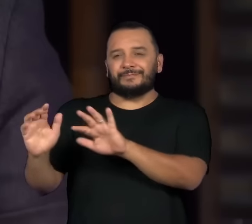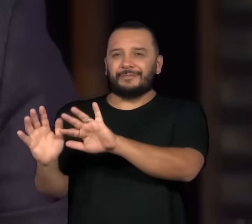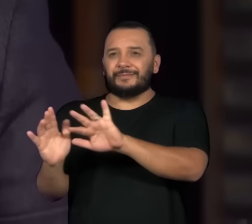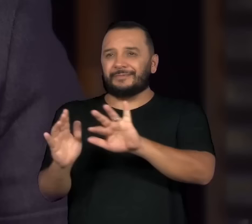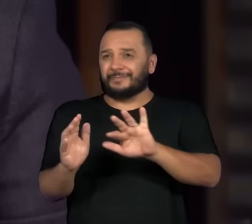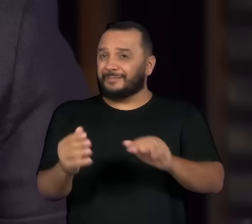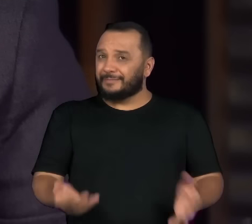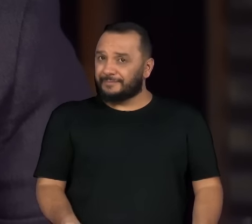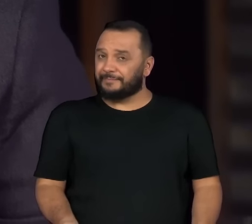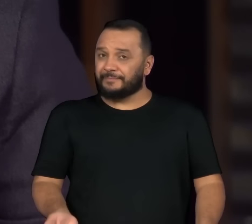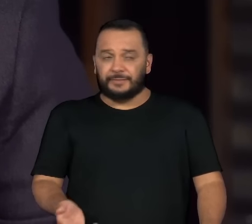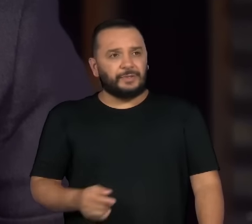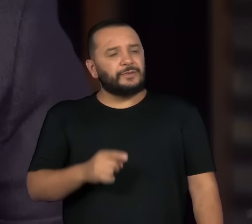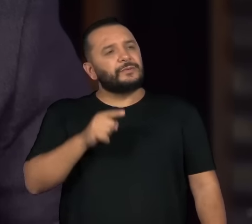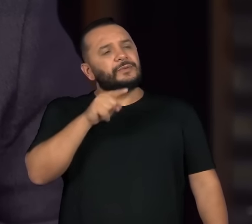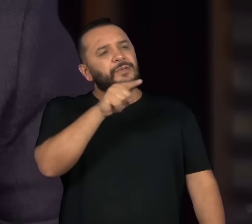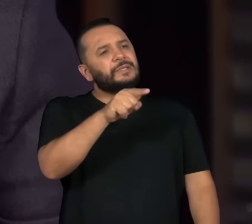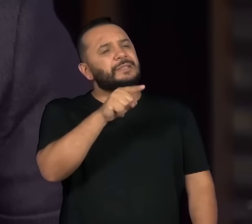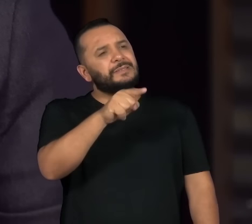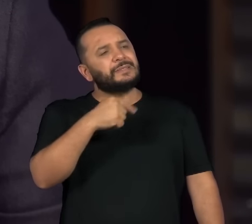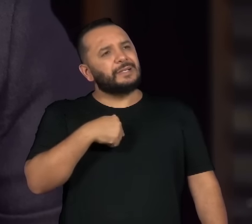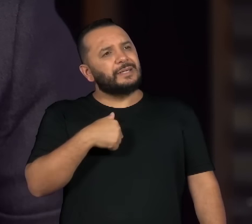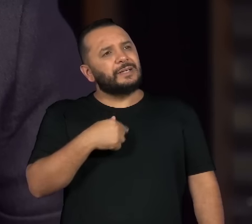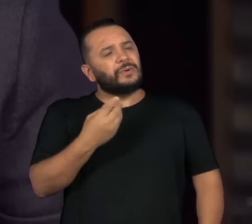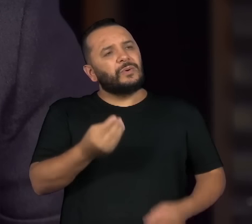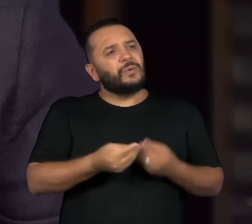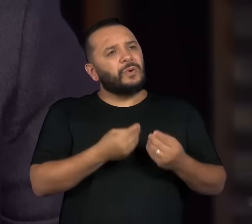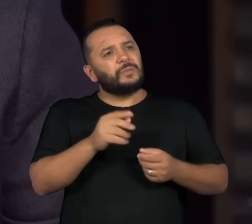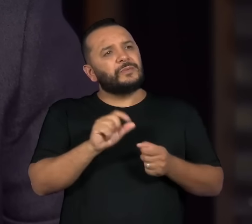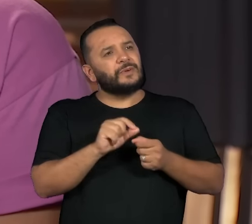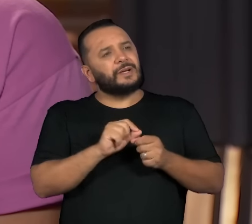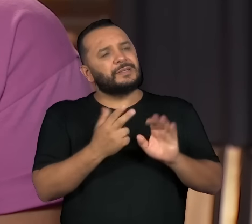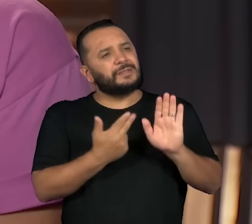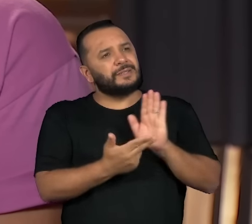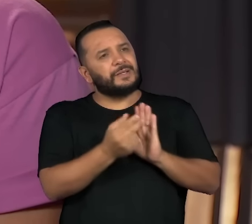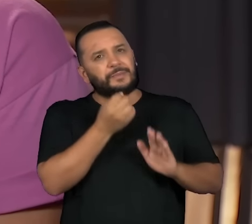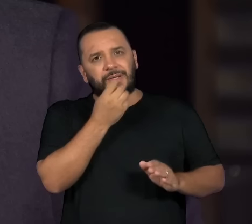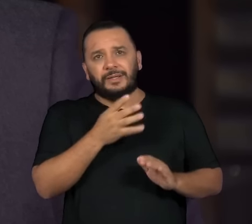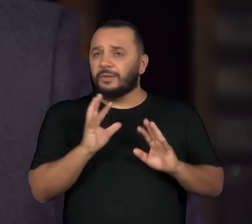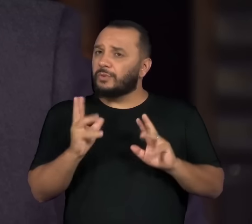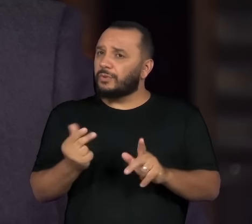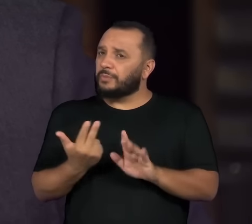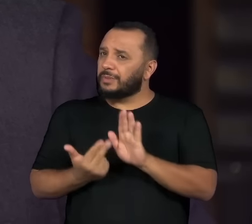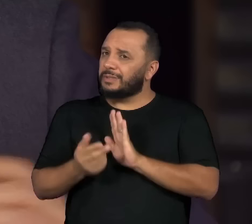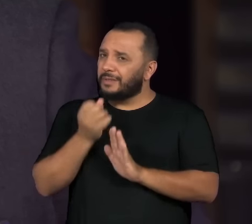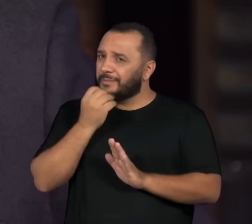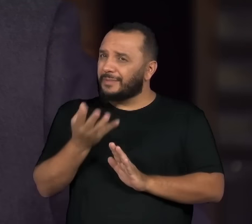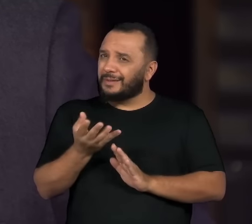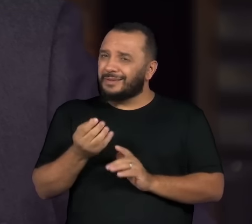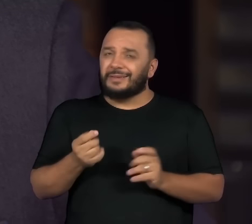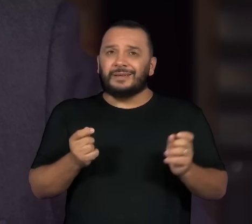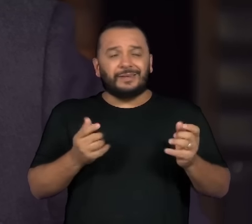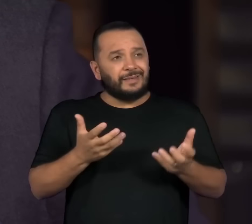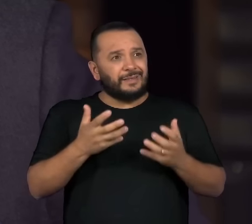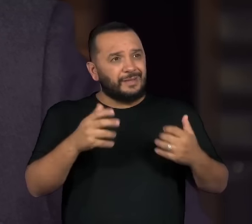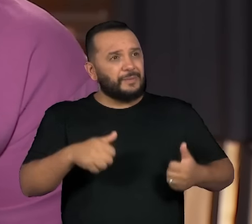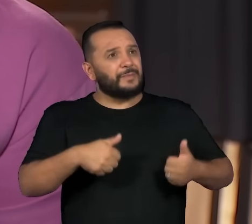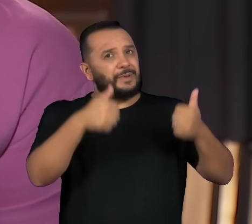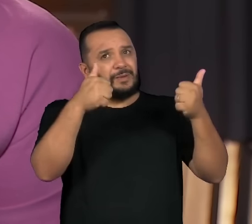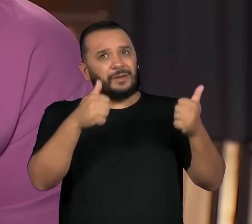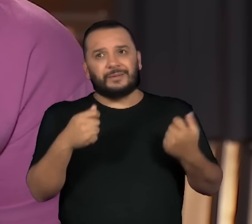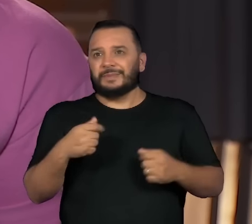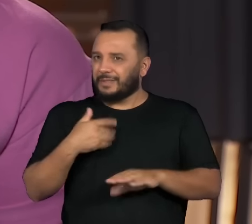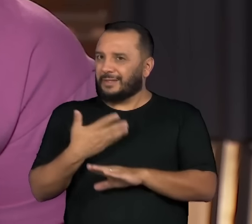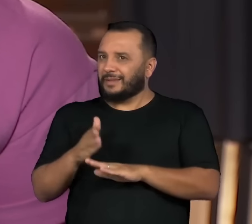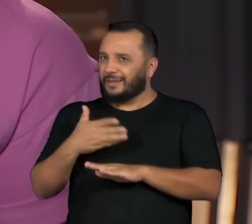Para quem não sabe, como que se faz para desenhar bem? Todo mundo desenha bem. E aí, se quiser ir desenhando melhor, Aí